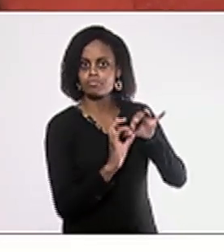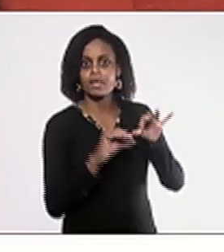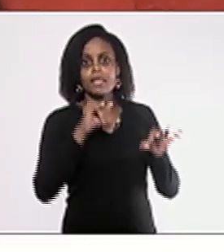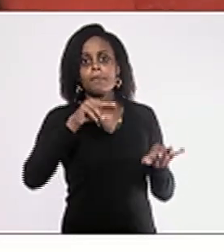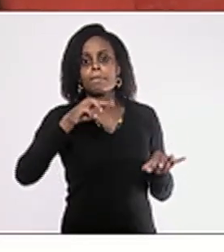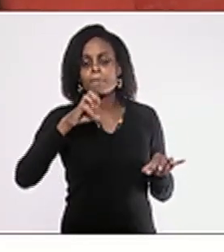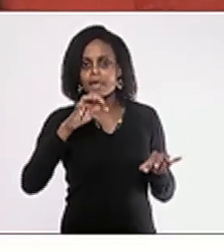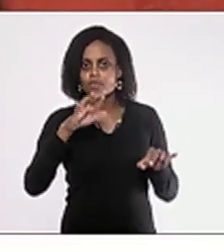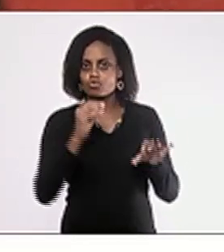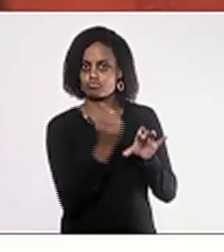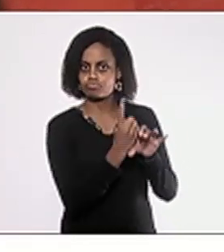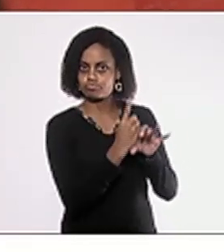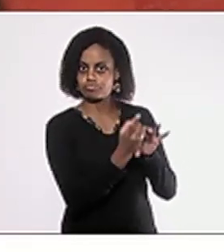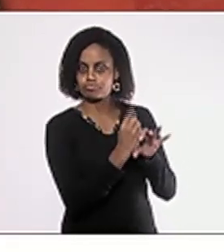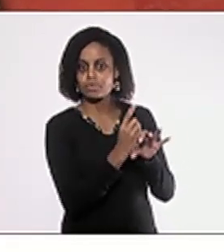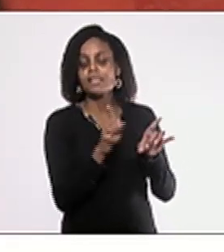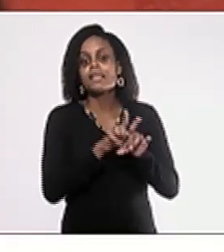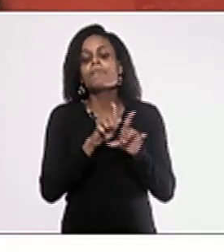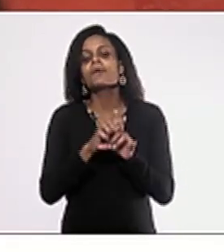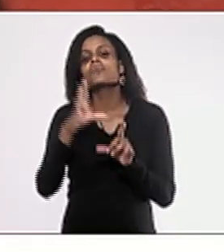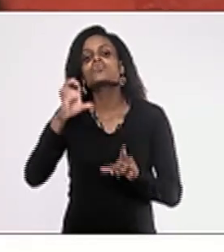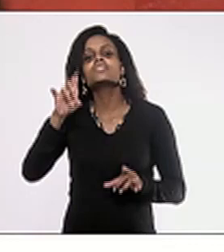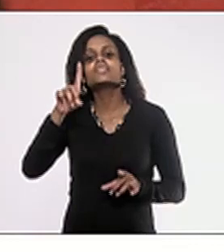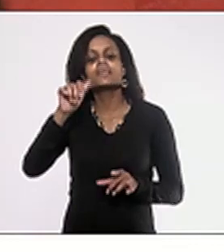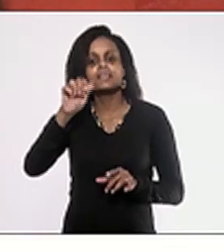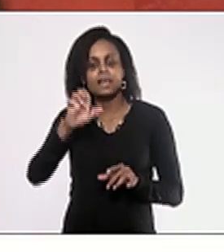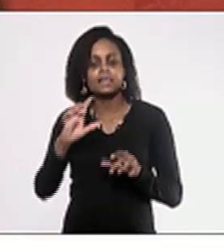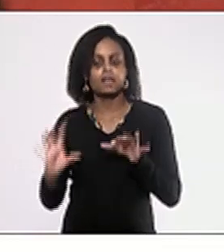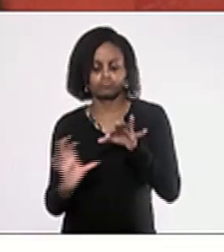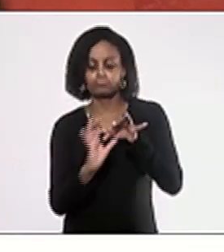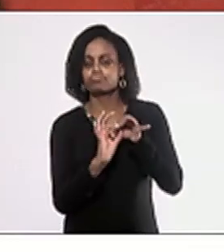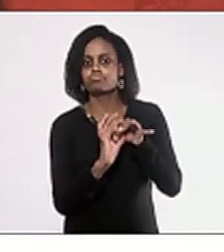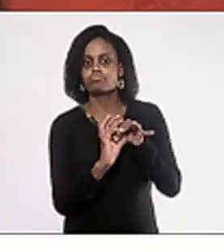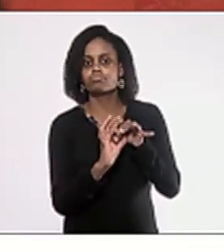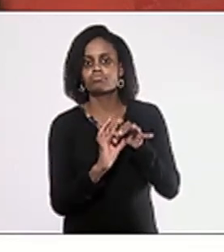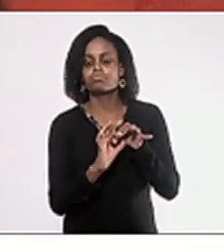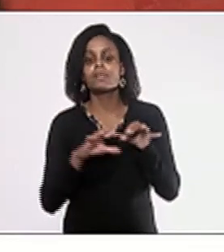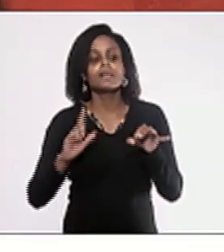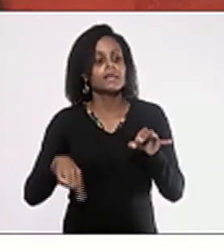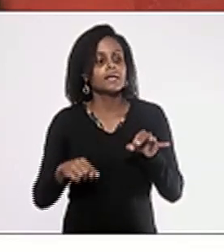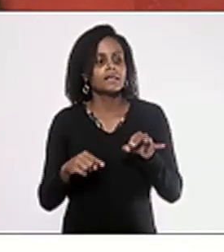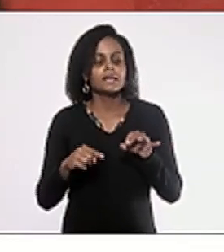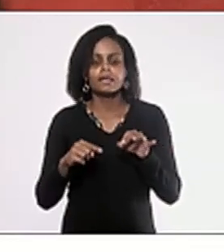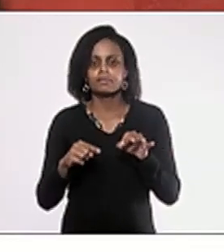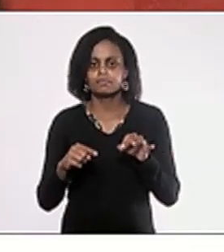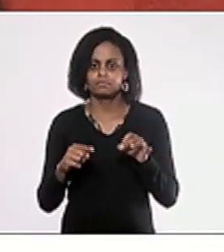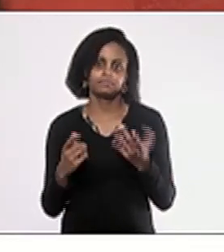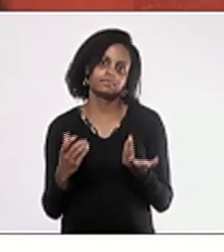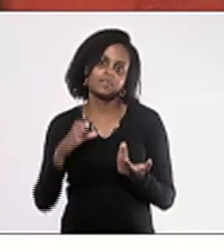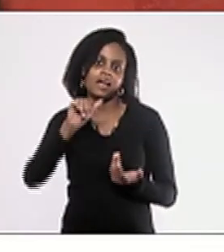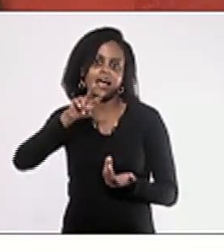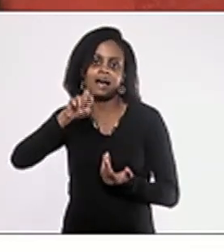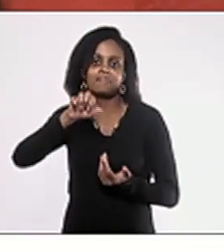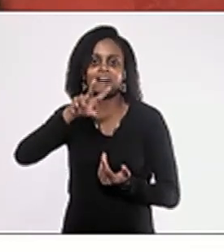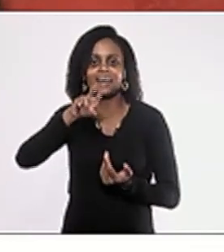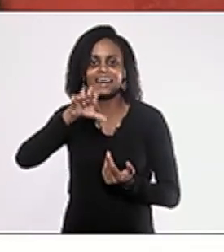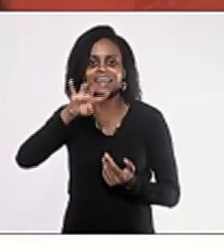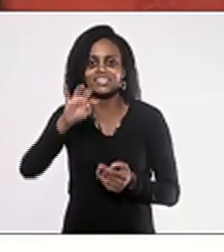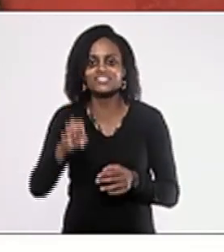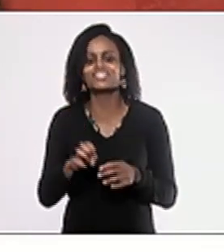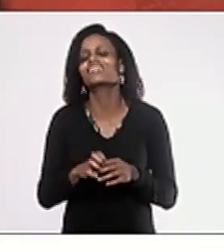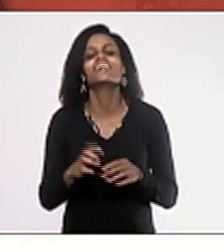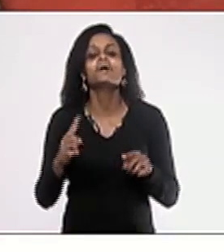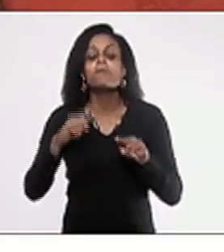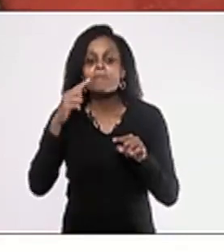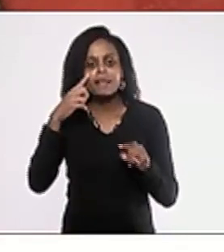Inmetro, e o lacre da SEDAI, que é o lacre que é colocado no cavalete, na unidade de medição, para garantir que não